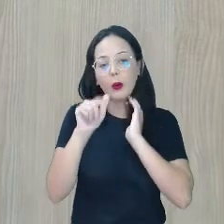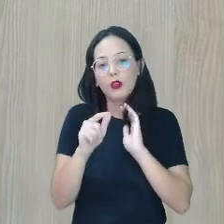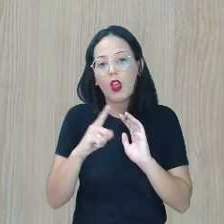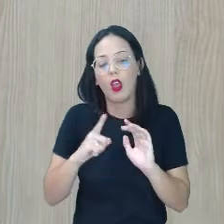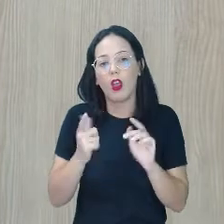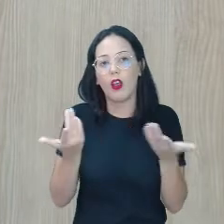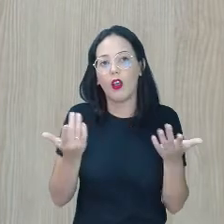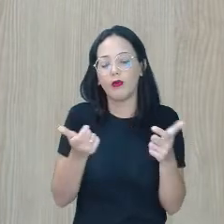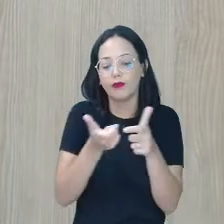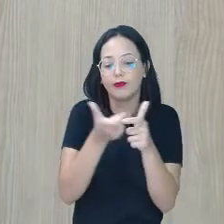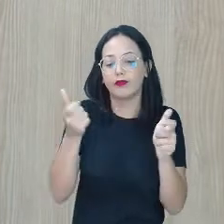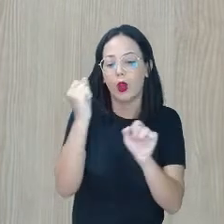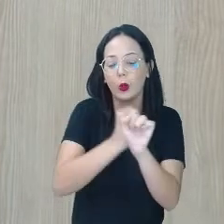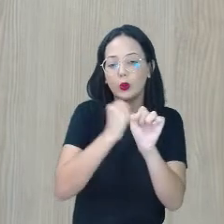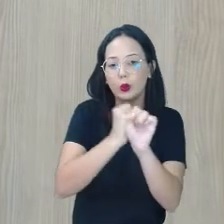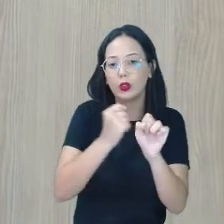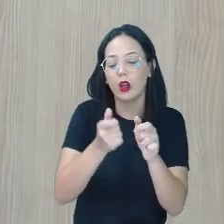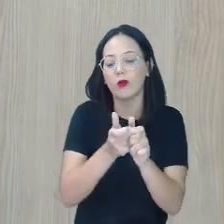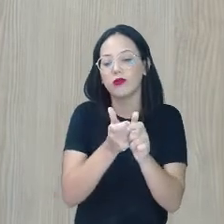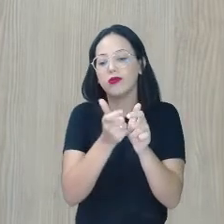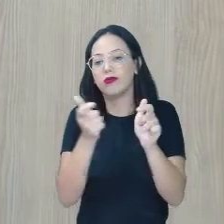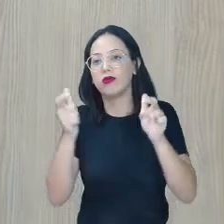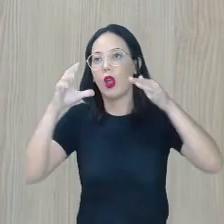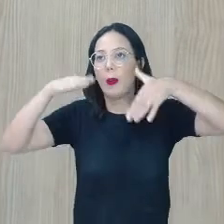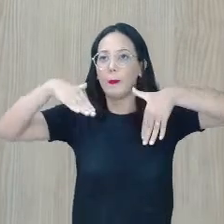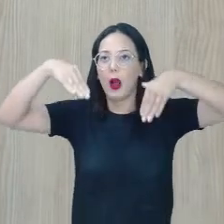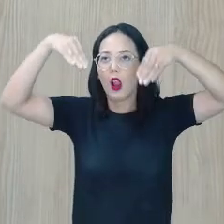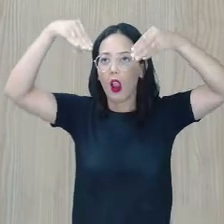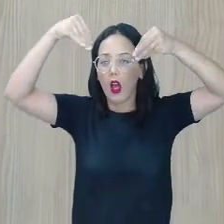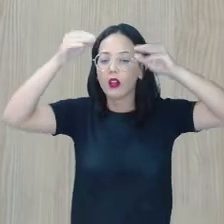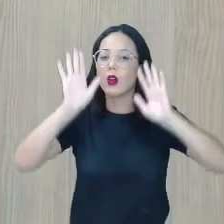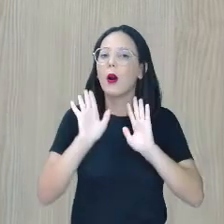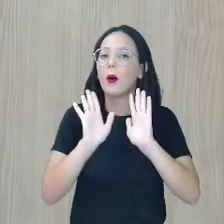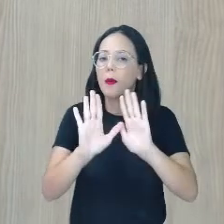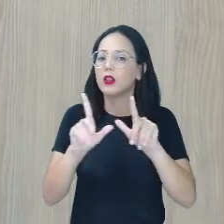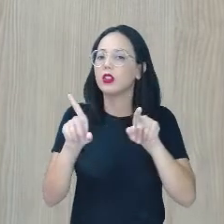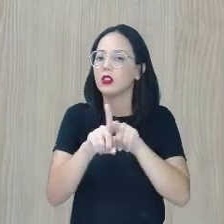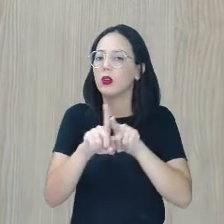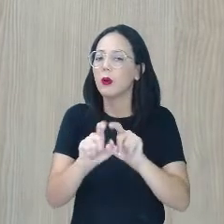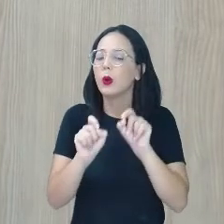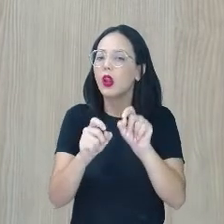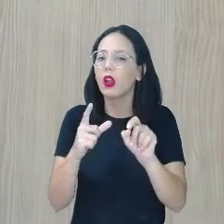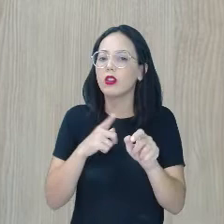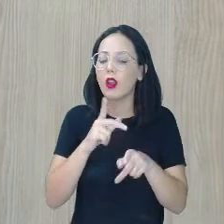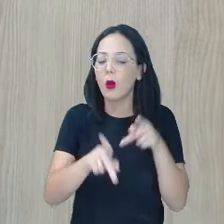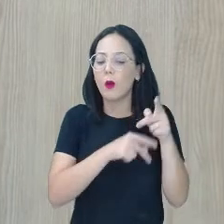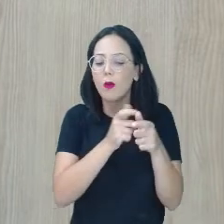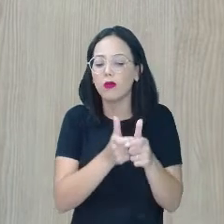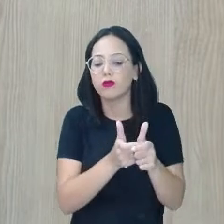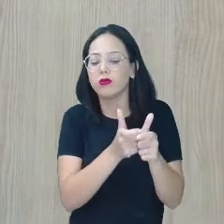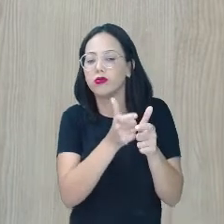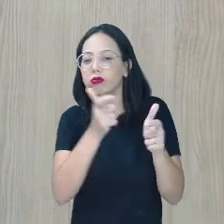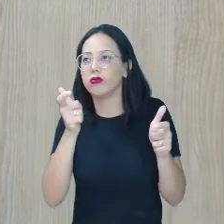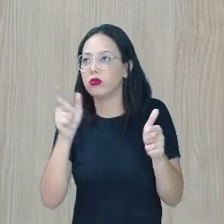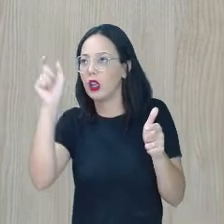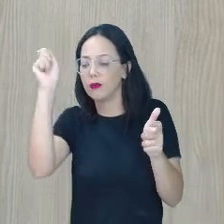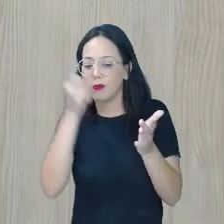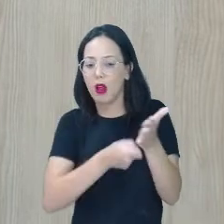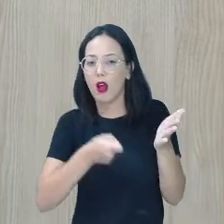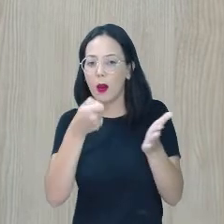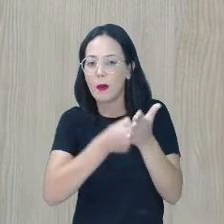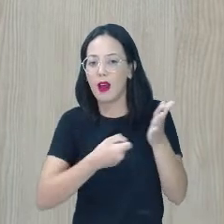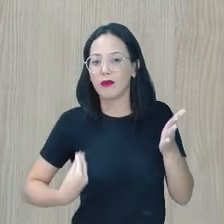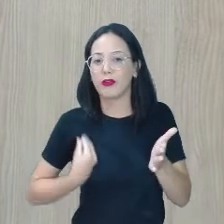grandes construções, palácios e tal, mas a gente tem uma grande população que está sendo explorada, que vive na